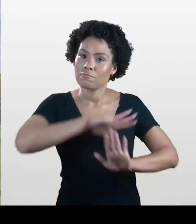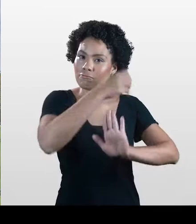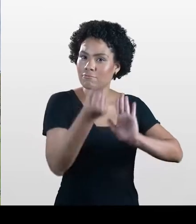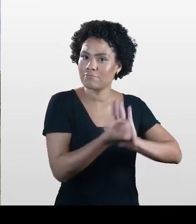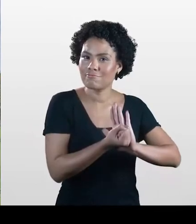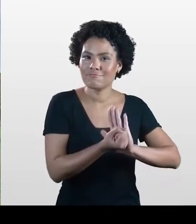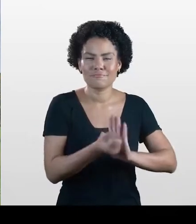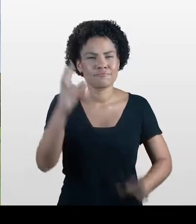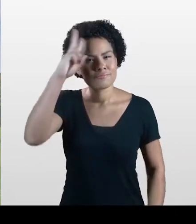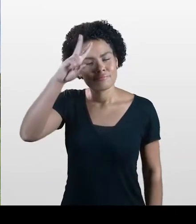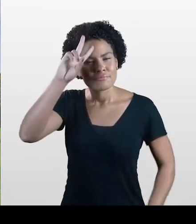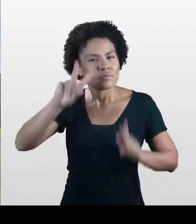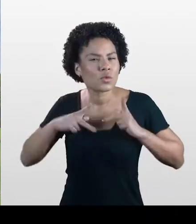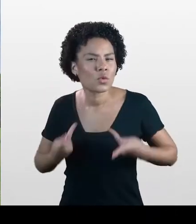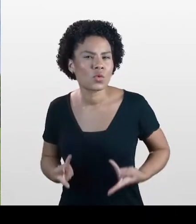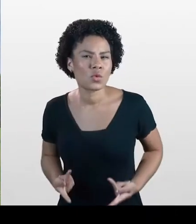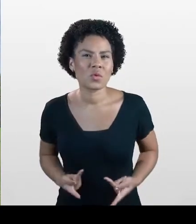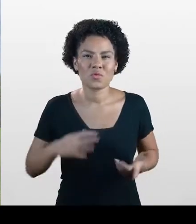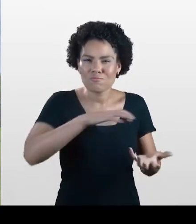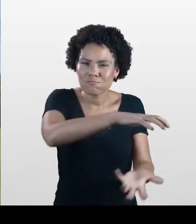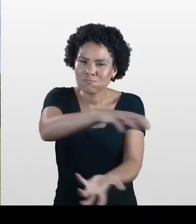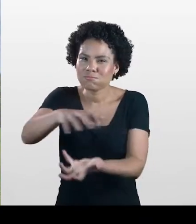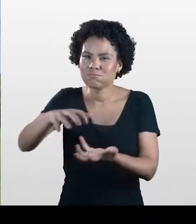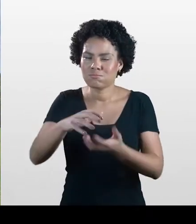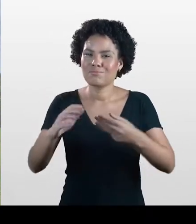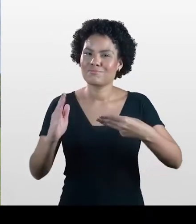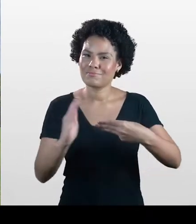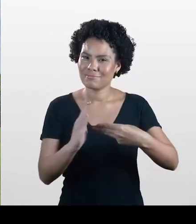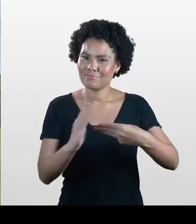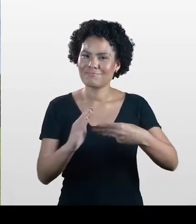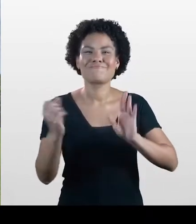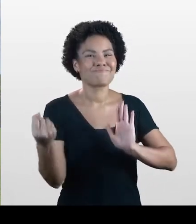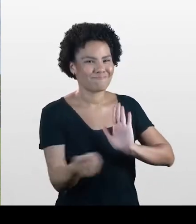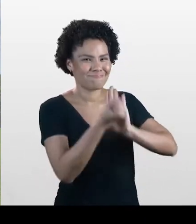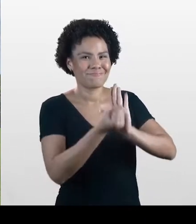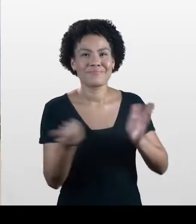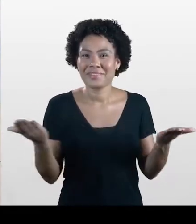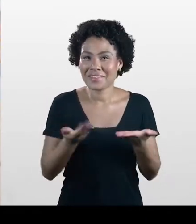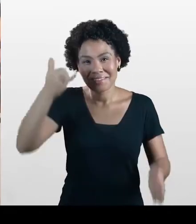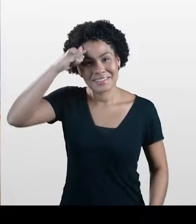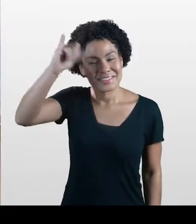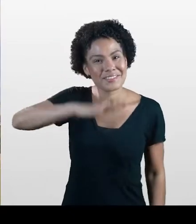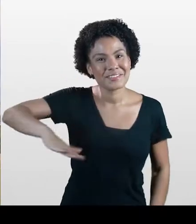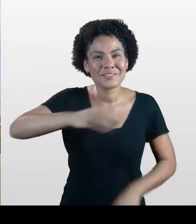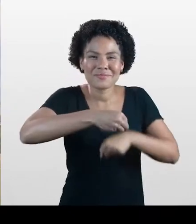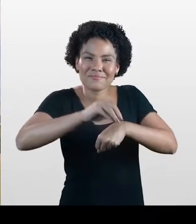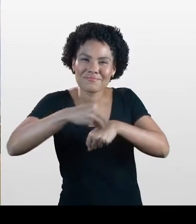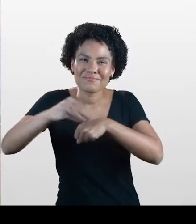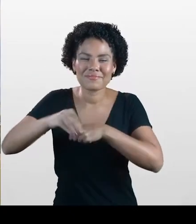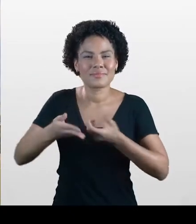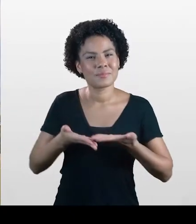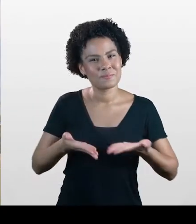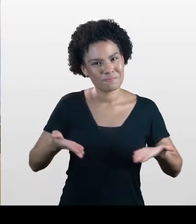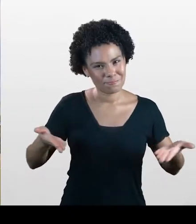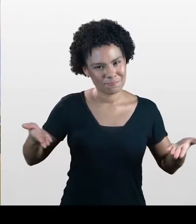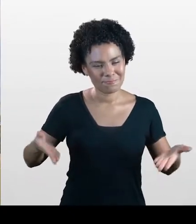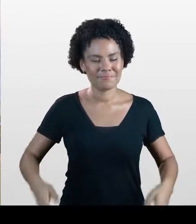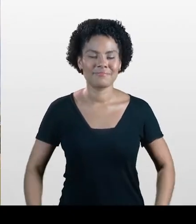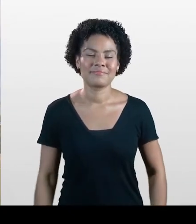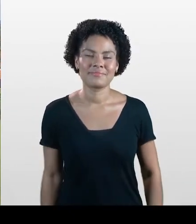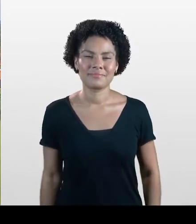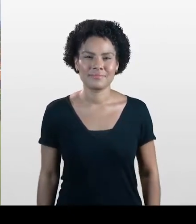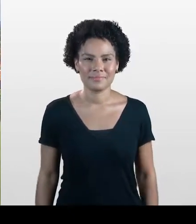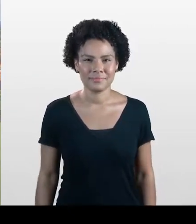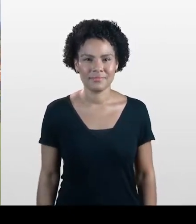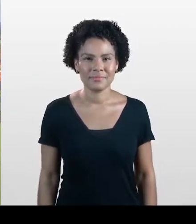Um patrimônio histórico da humanidade reconhecido pela Unesco. Esse é o Sítio Arqueológico de São Miguel das